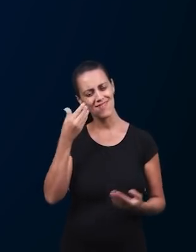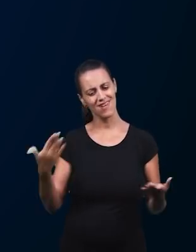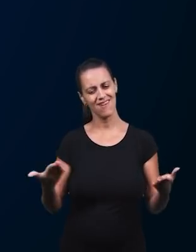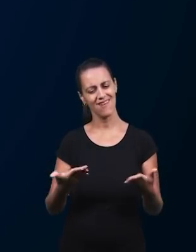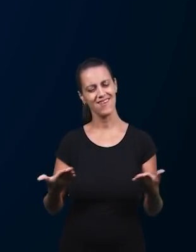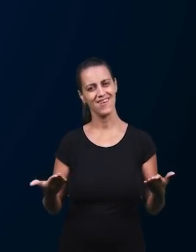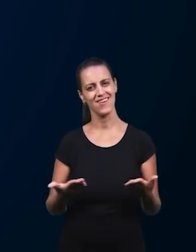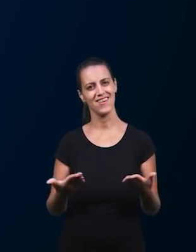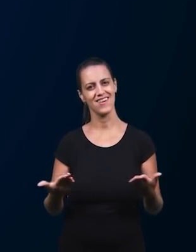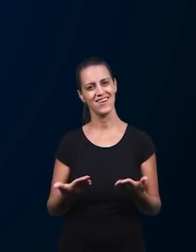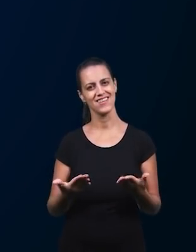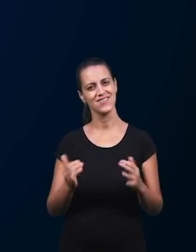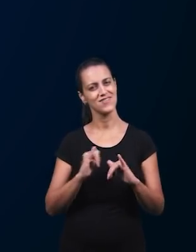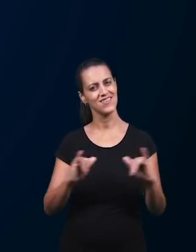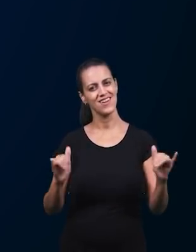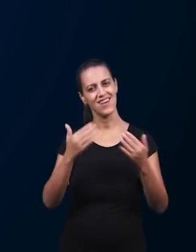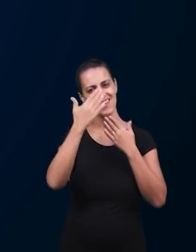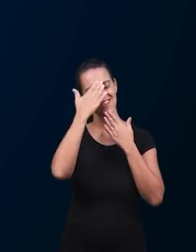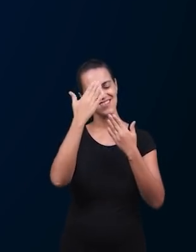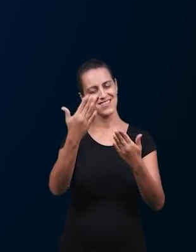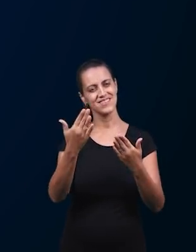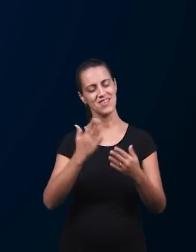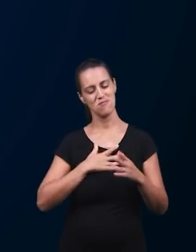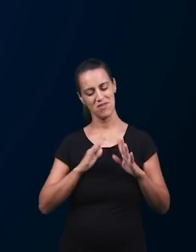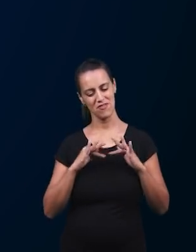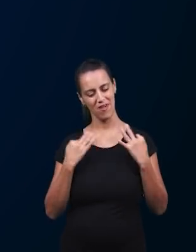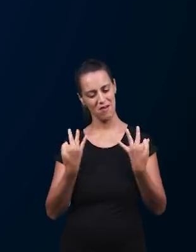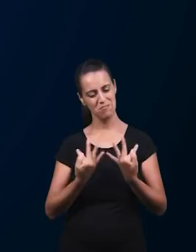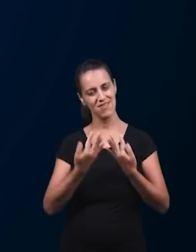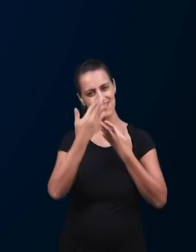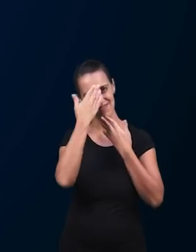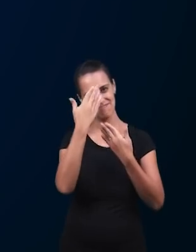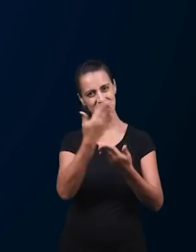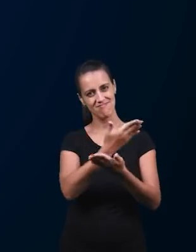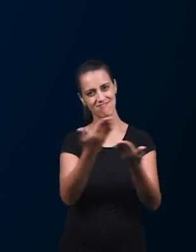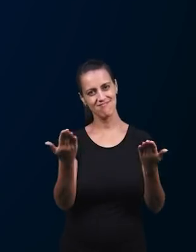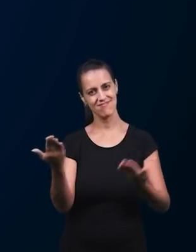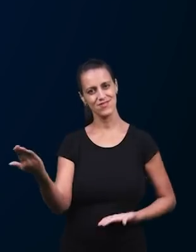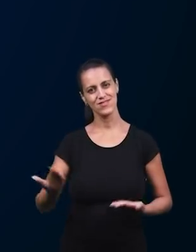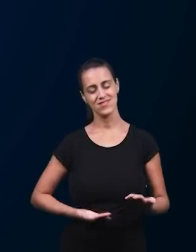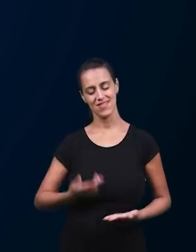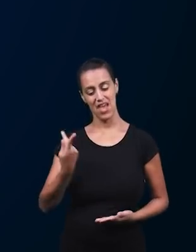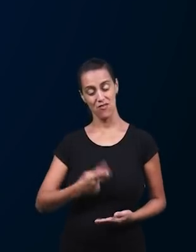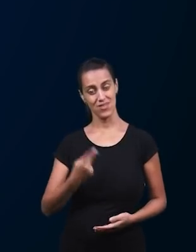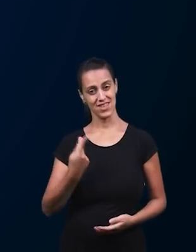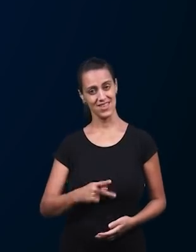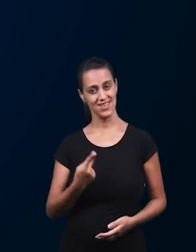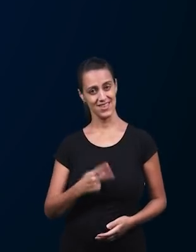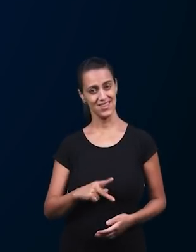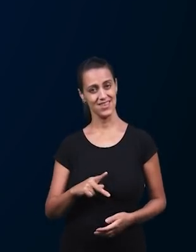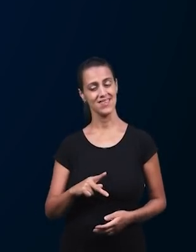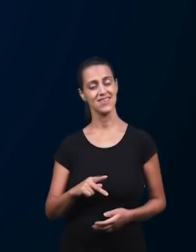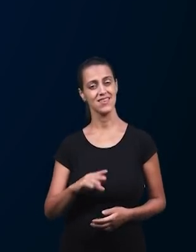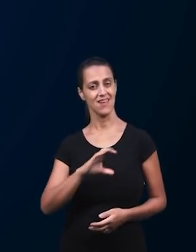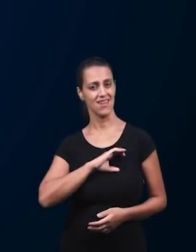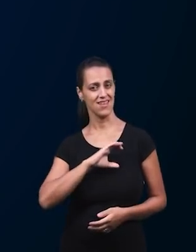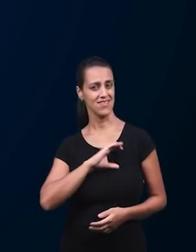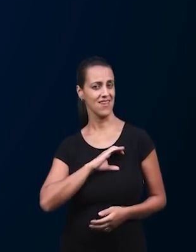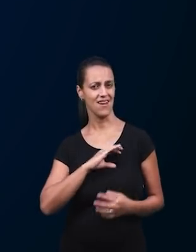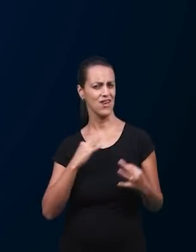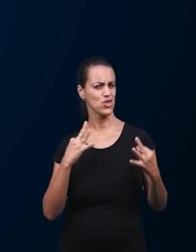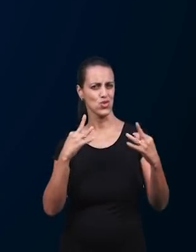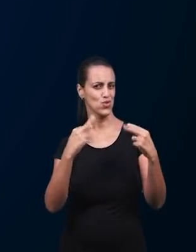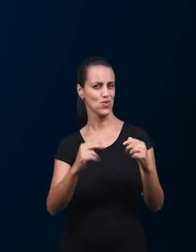de deixar a nossa palavra de gratidão em nome da nossa família, dos irmãos aqui de Ottawa, no Canadá, na verdade, de todas as igrejas